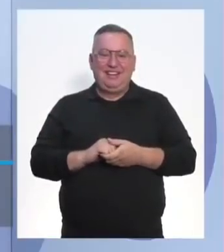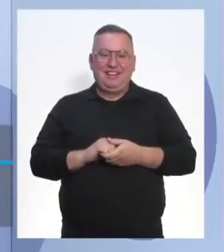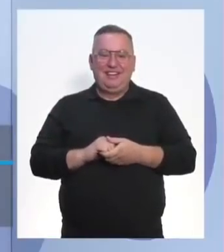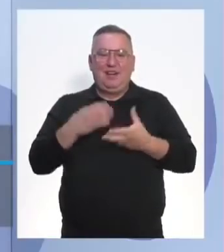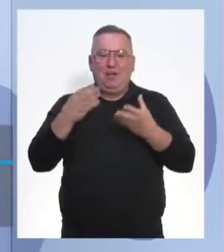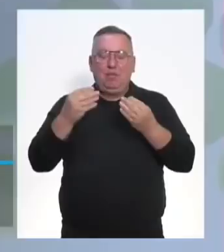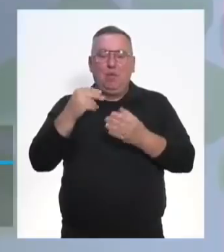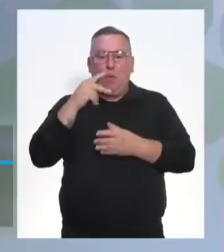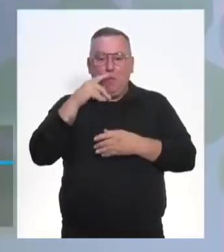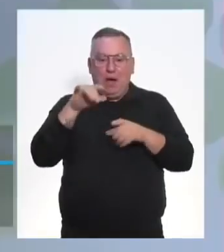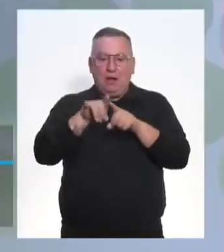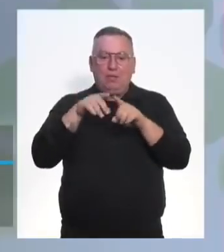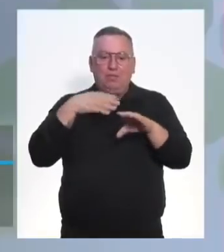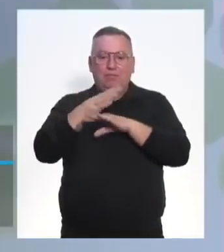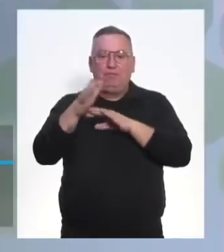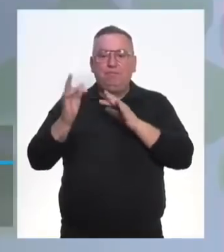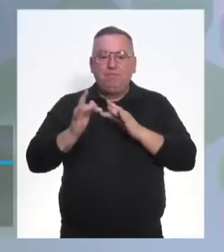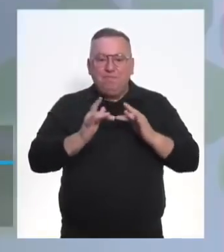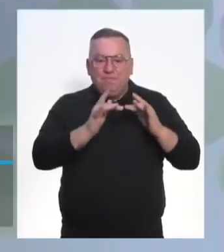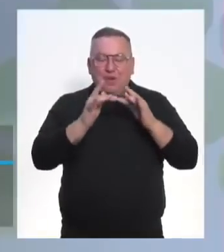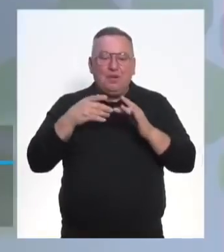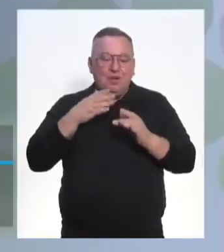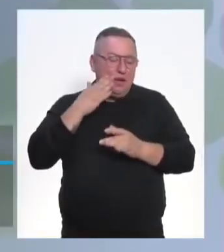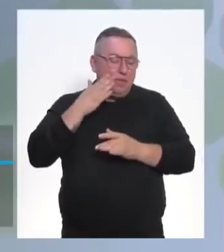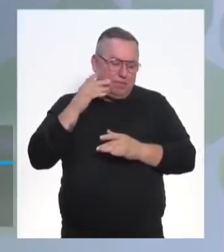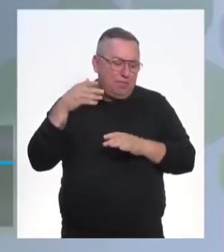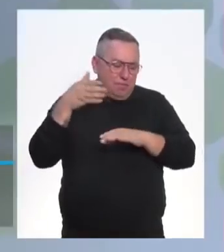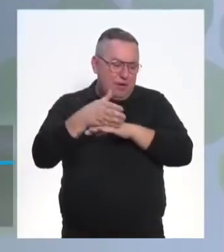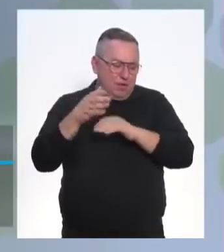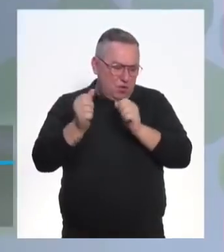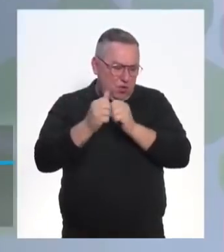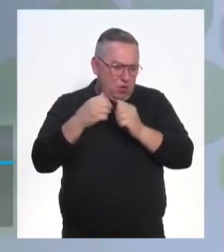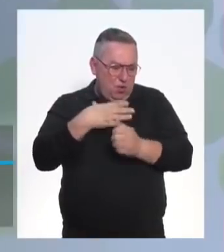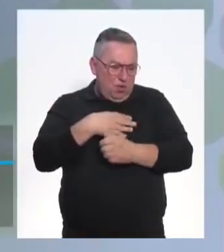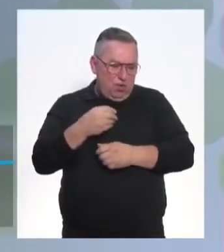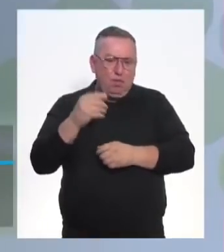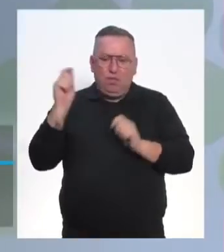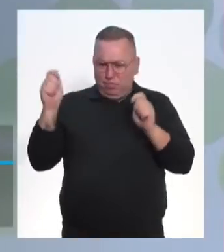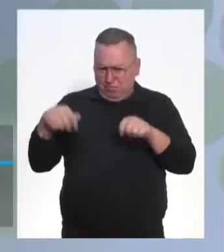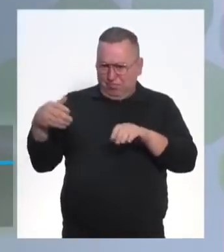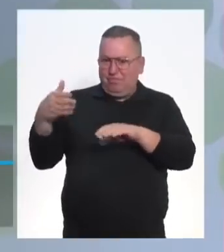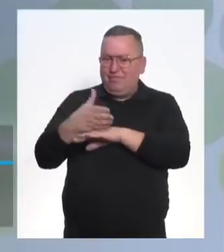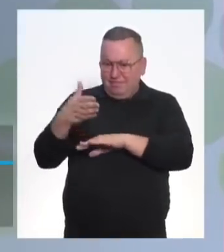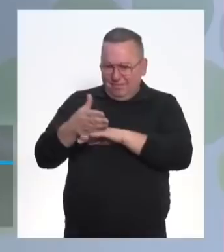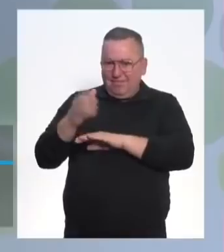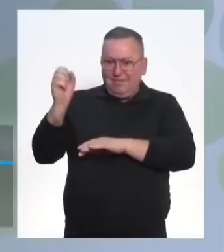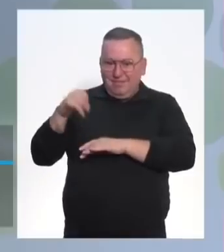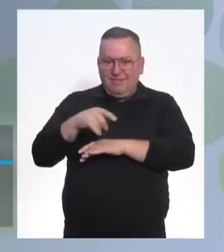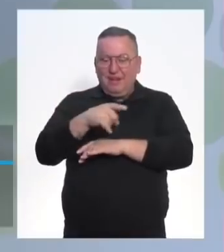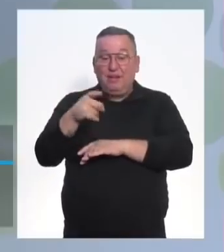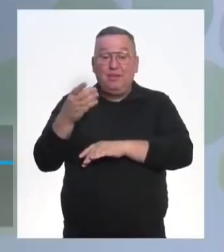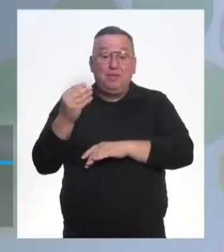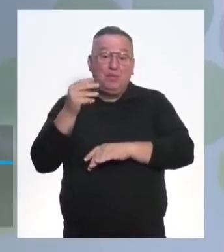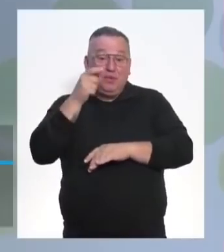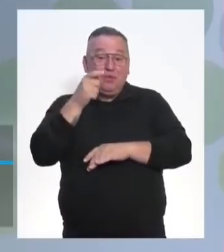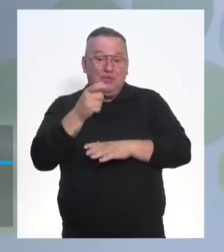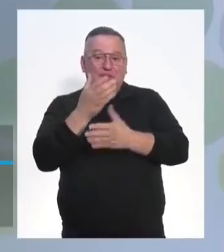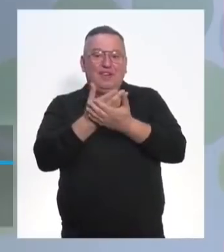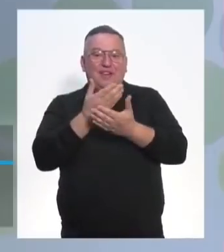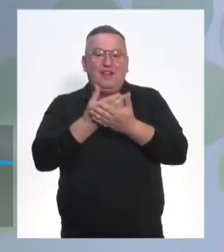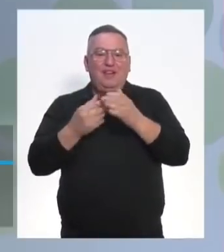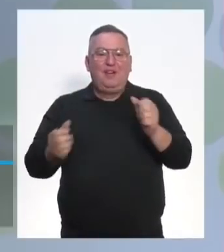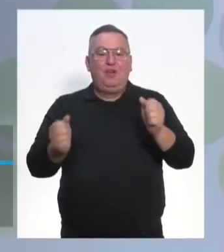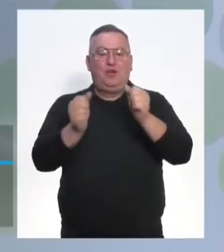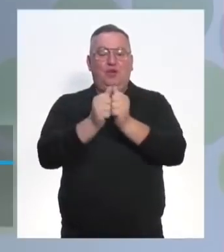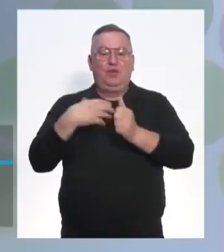Muitos pais aí entraram em contato, gostariam de saber se poderiam participar junto aos filhos. Participem, tá? Eu sei que muitos assistem a aula junto